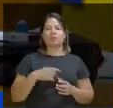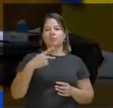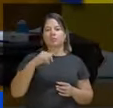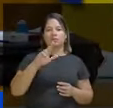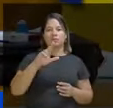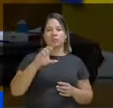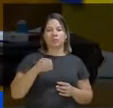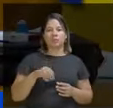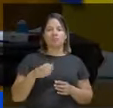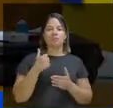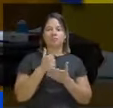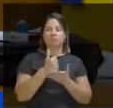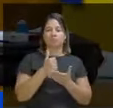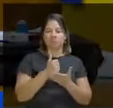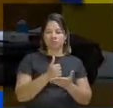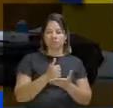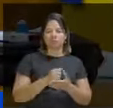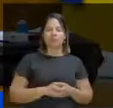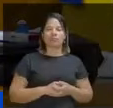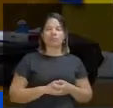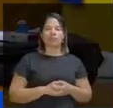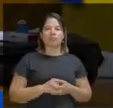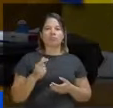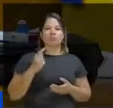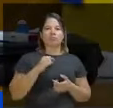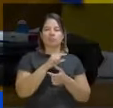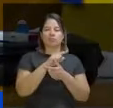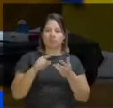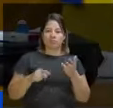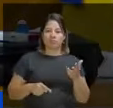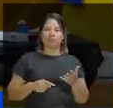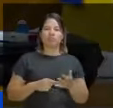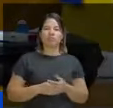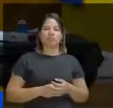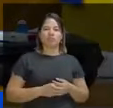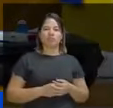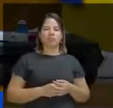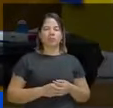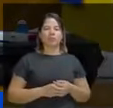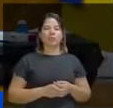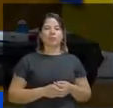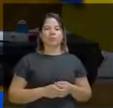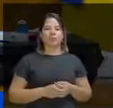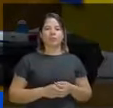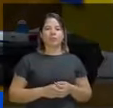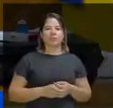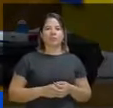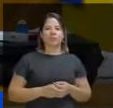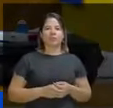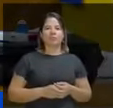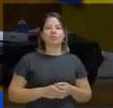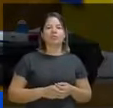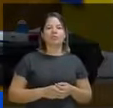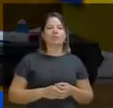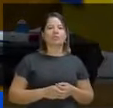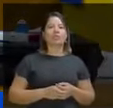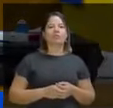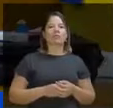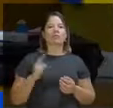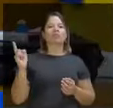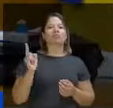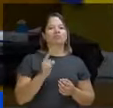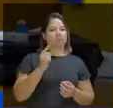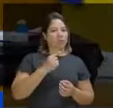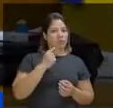são os juízes Tina Souza, Paola Santos, Ariadne Alencar, Carmo Antônio, Juscelio Neto e João Lages. E haverá sustentação